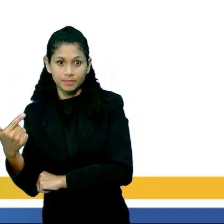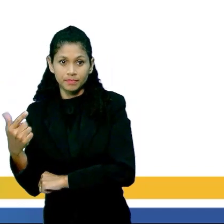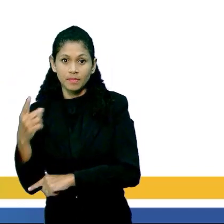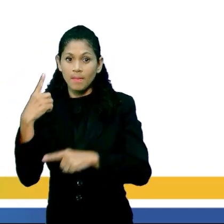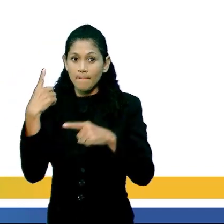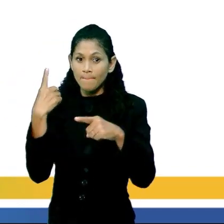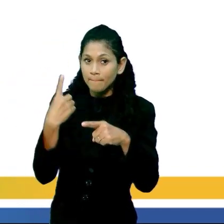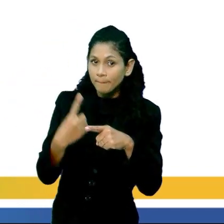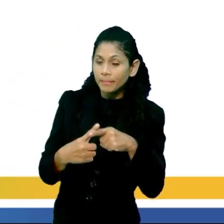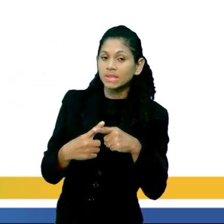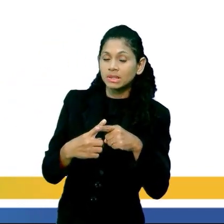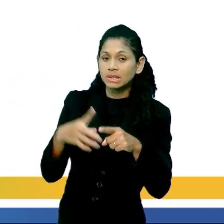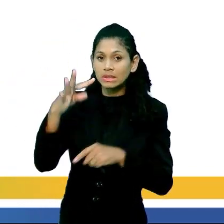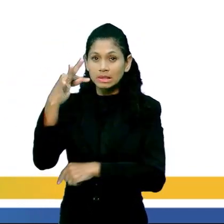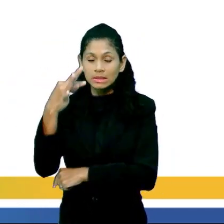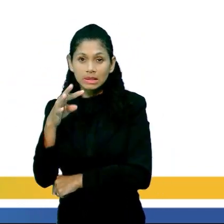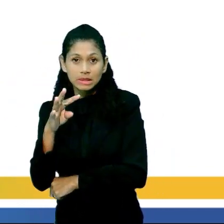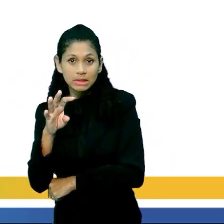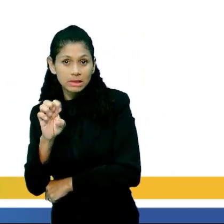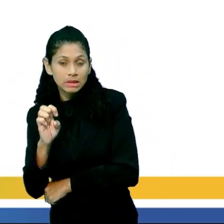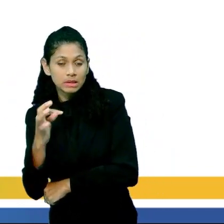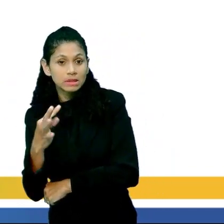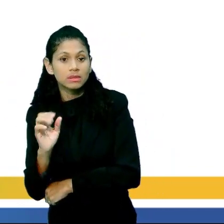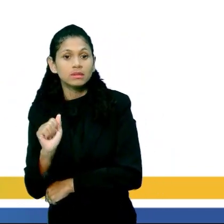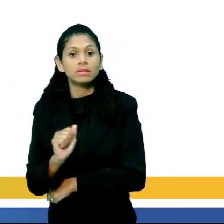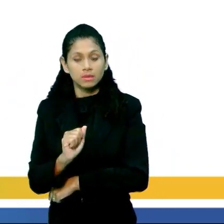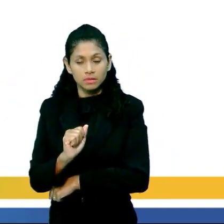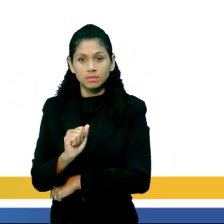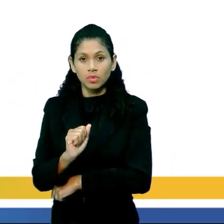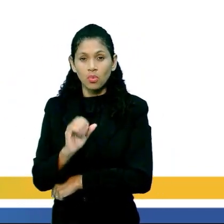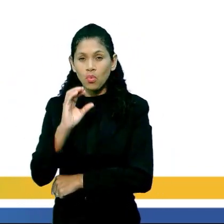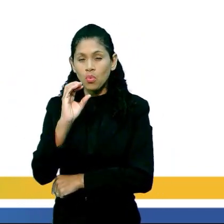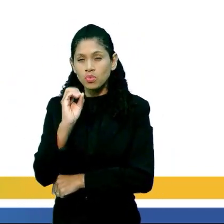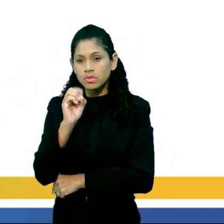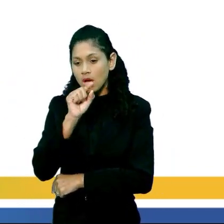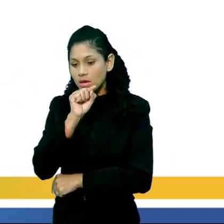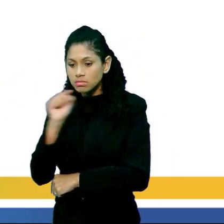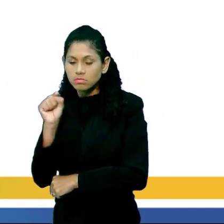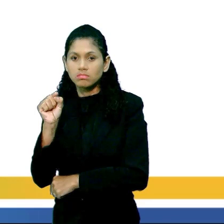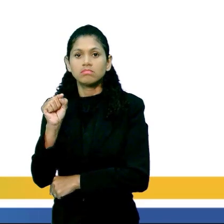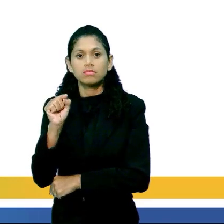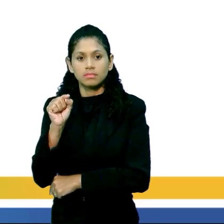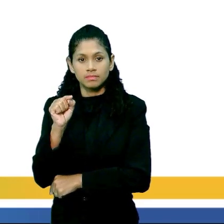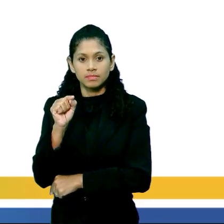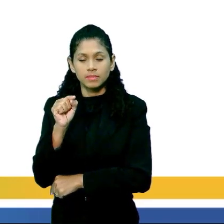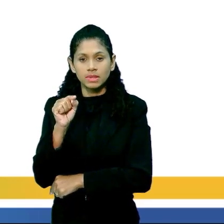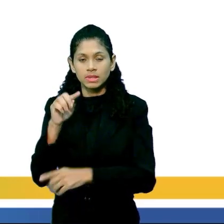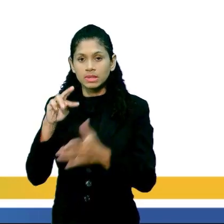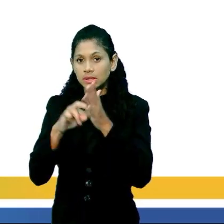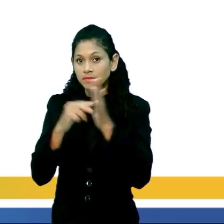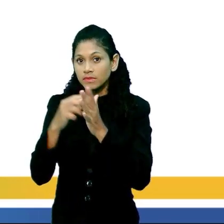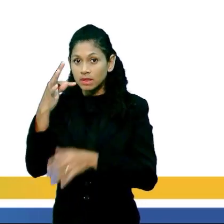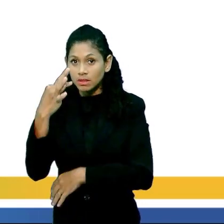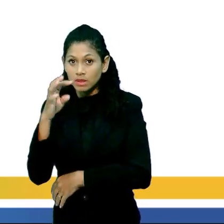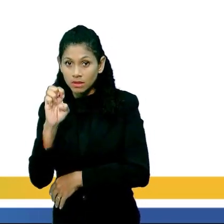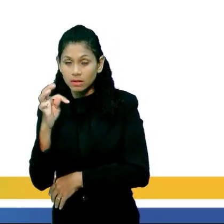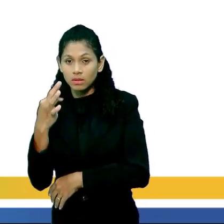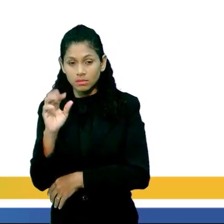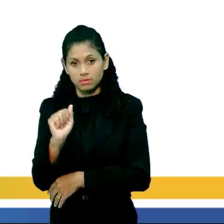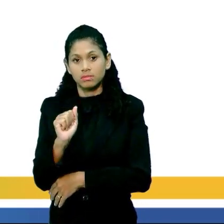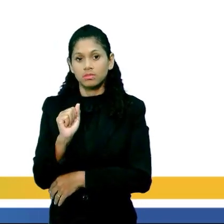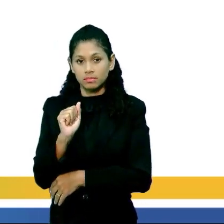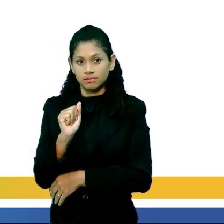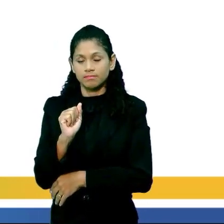mais θ vezes o R2. Então, nós vamos continuando. Alfa vezes o R1